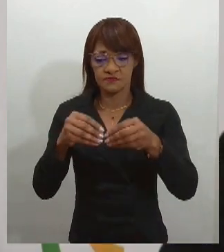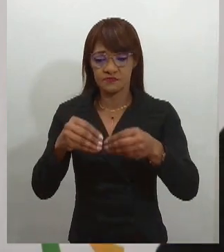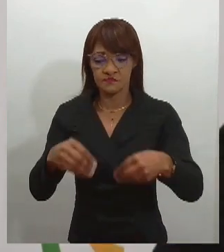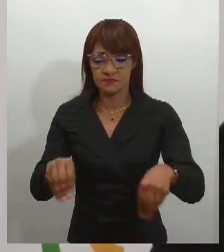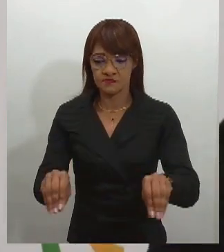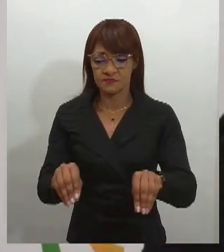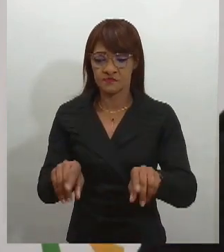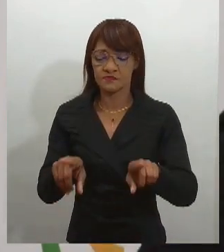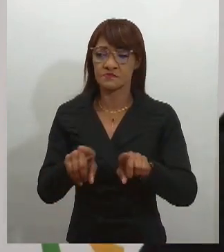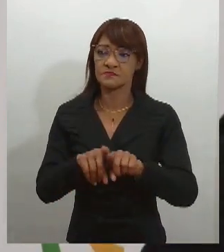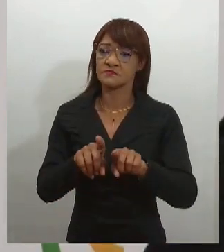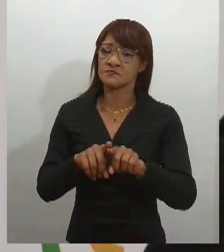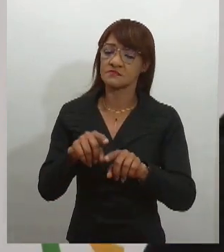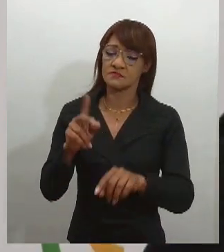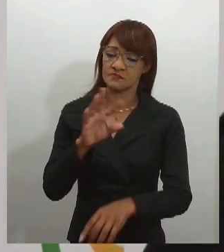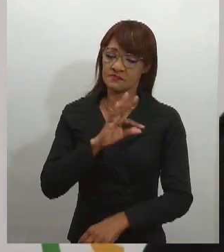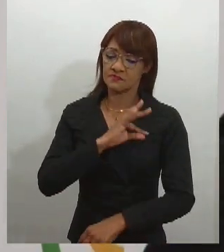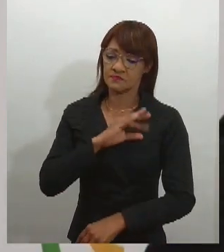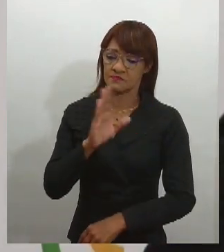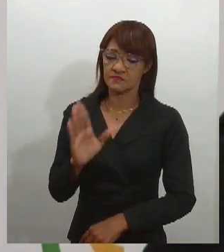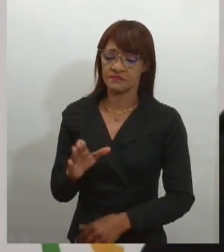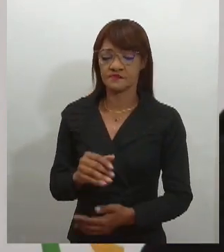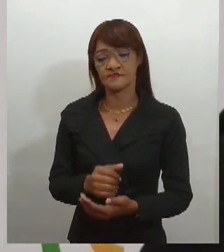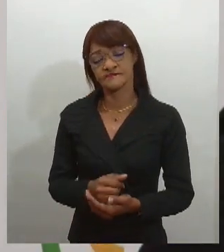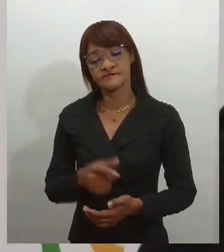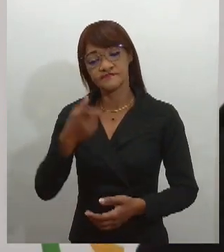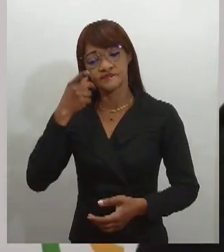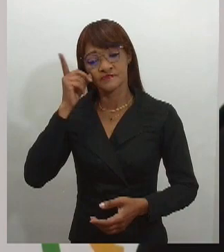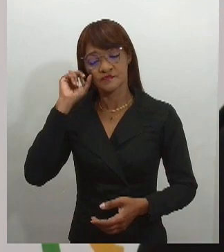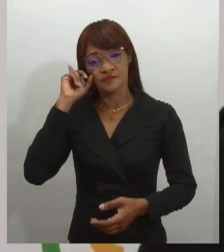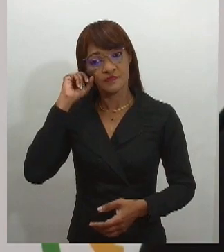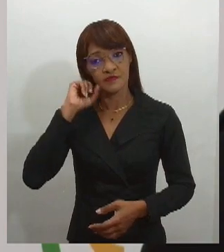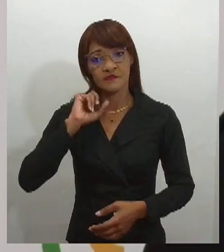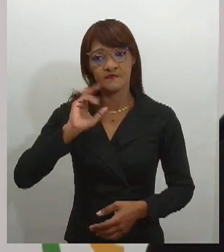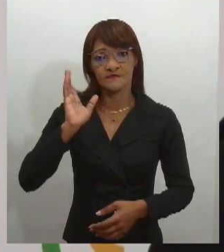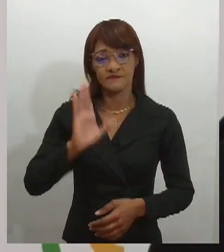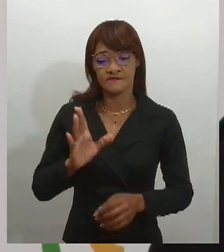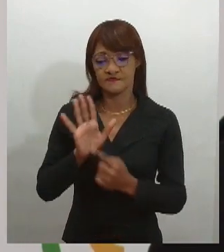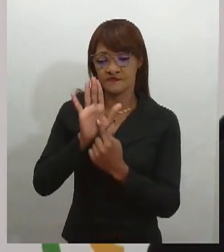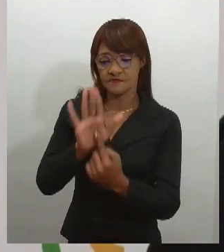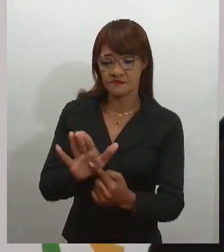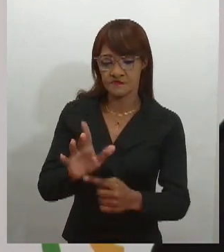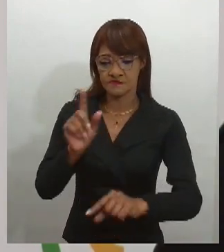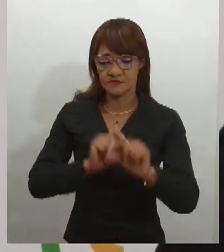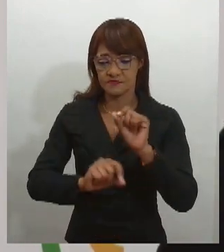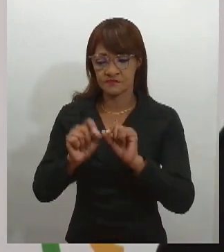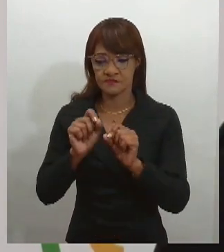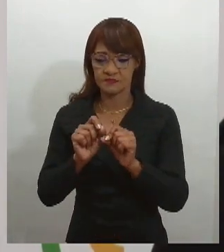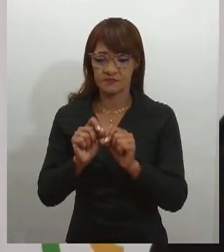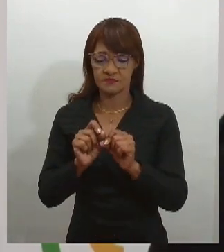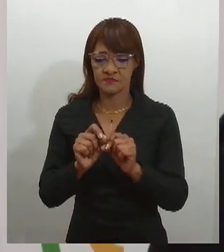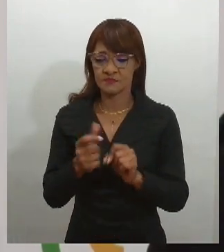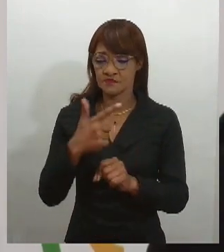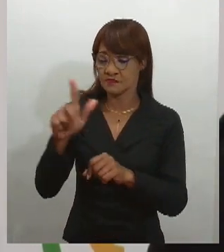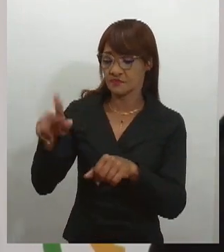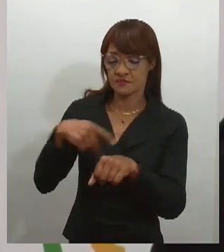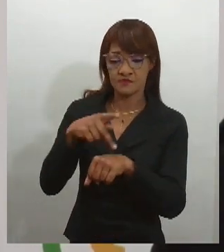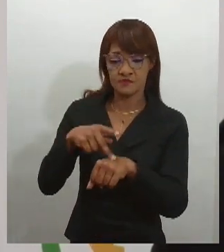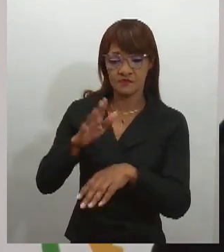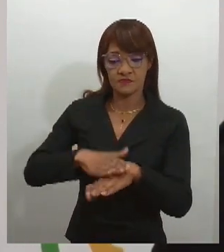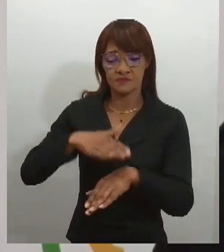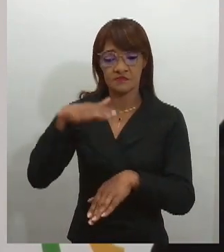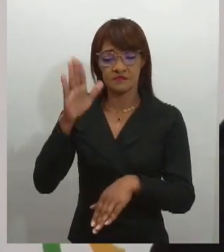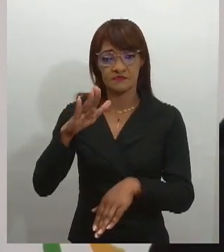né, como eu trouxe, né, ontem também, que foi apresentado no vídeo, né, o Brasil é o país que mais mata, é a polícia que